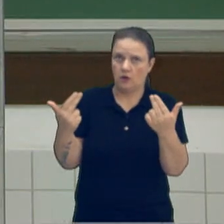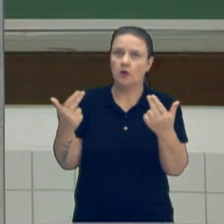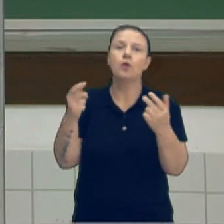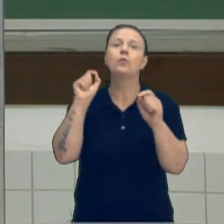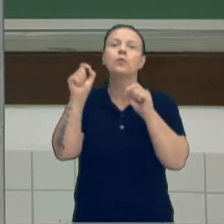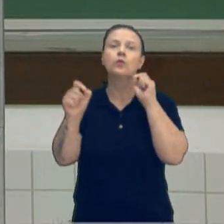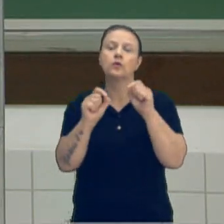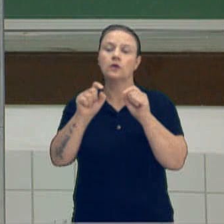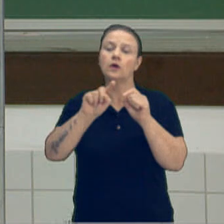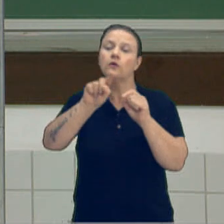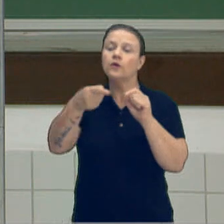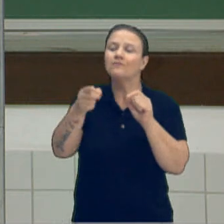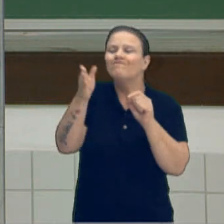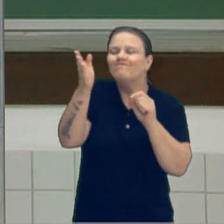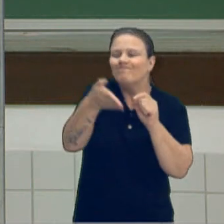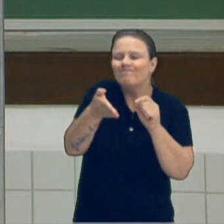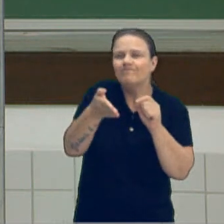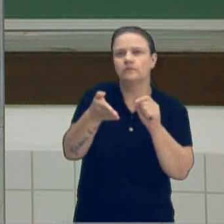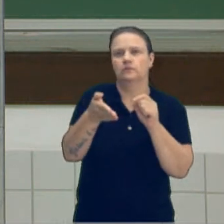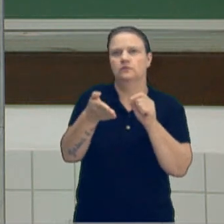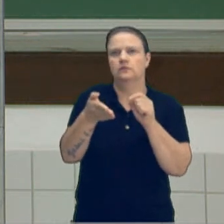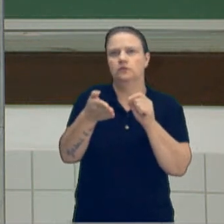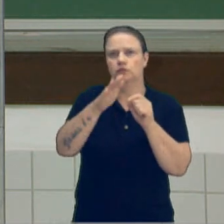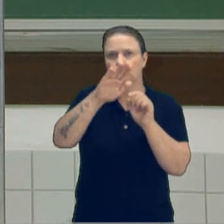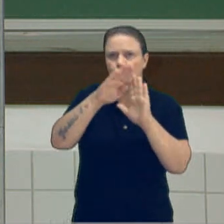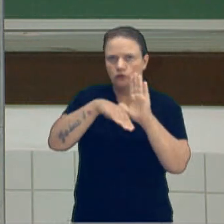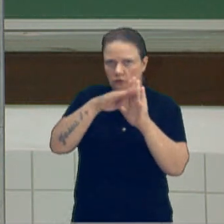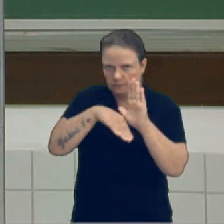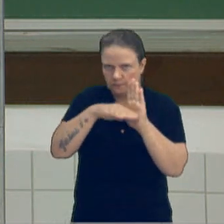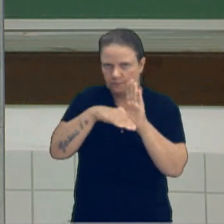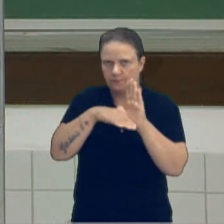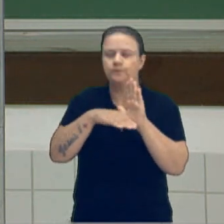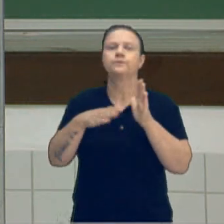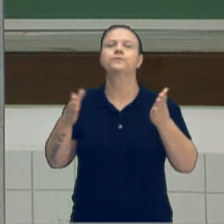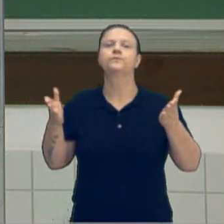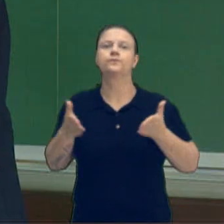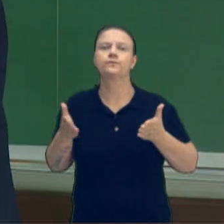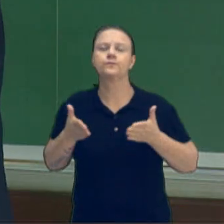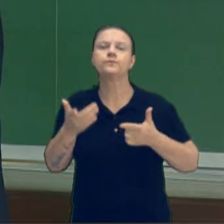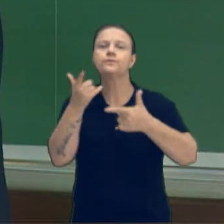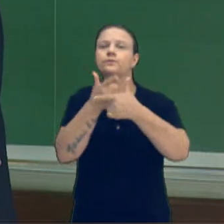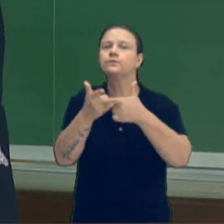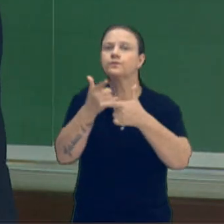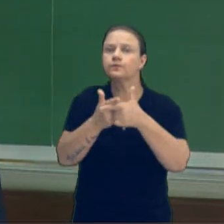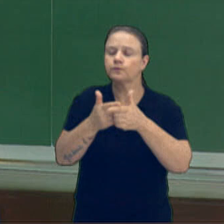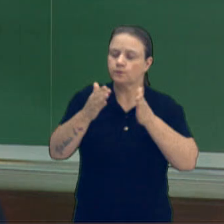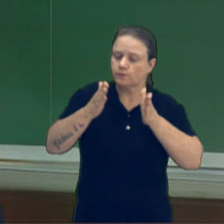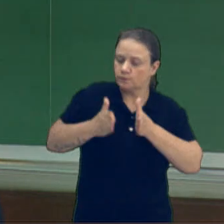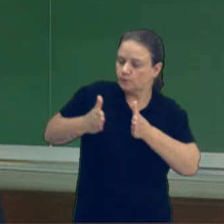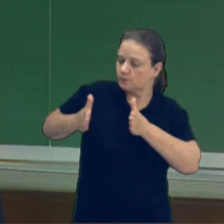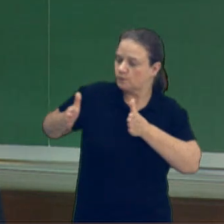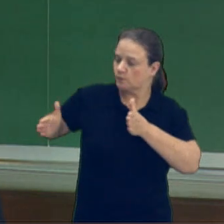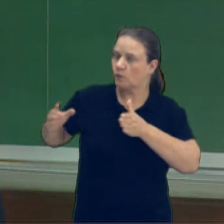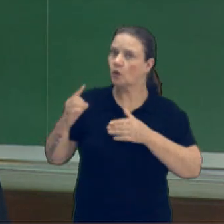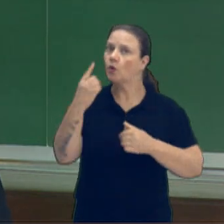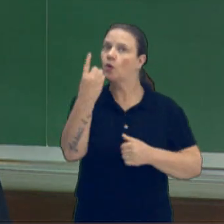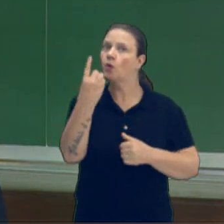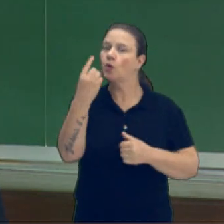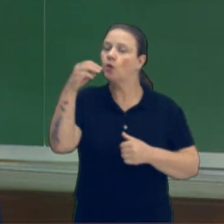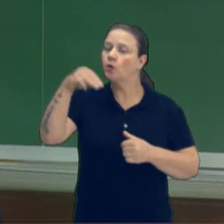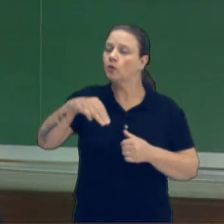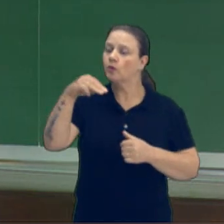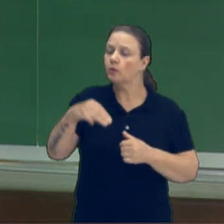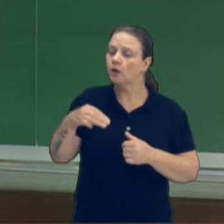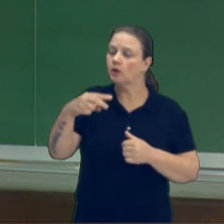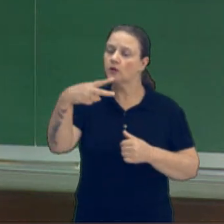a vírgula, perfeito? Chegamos na nossa divisão que o espaço entre cada raia é de